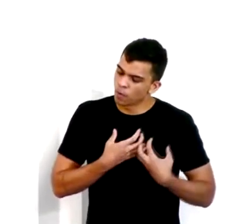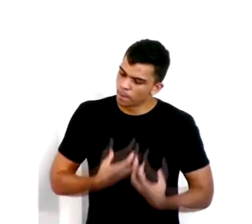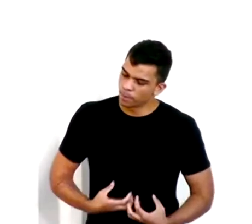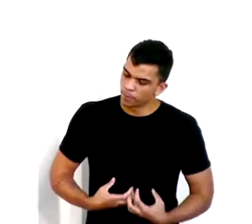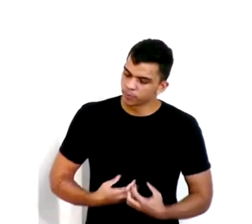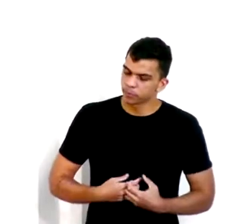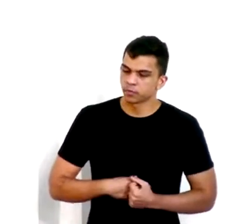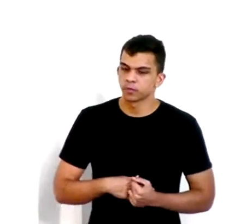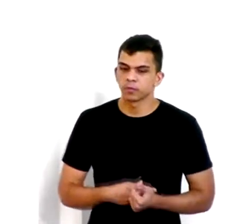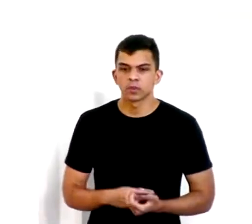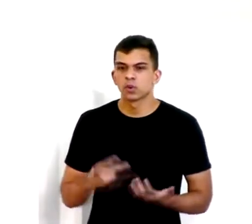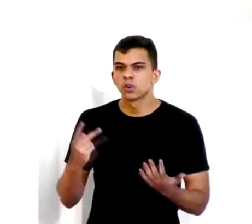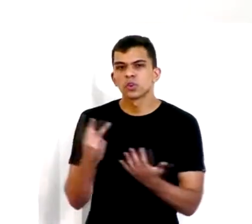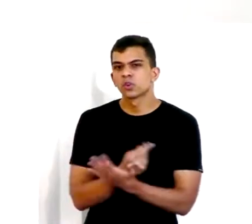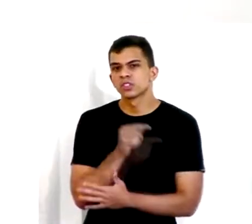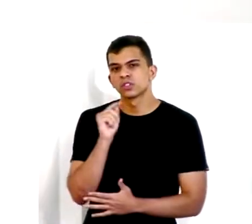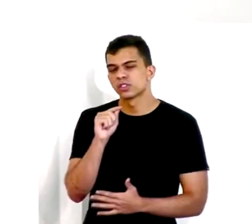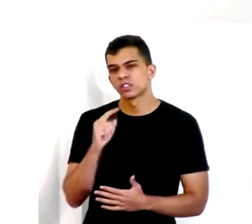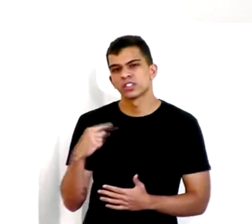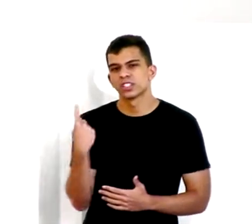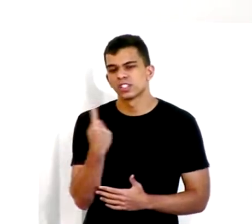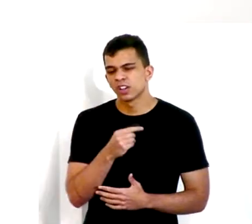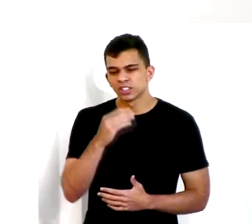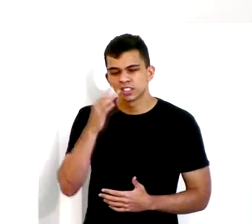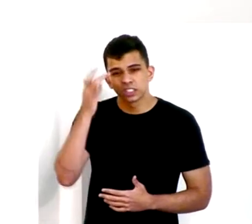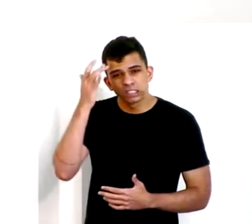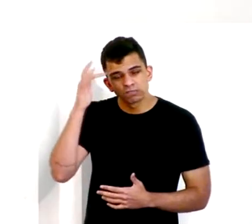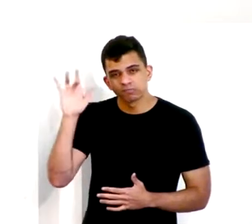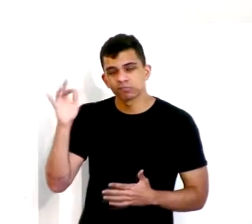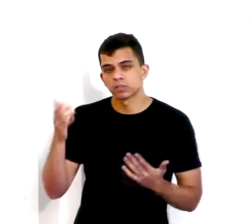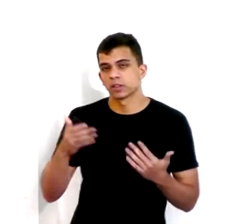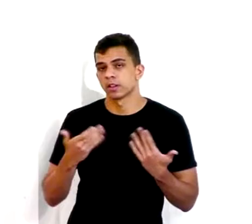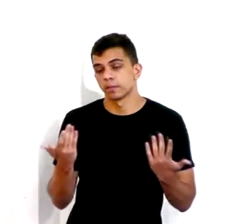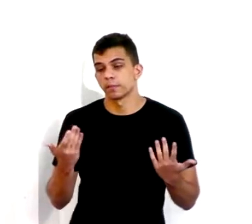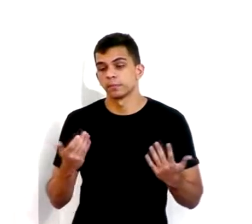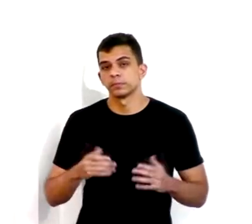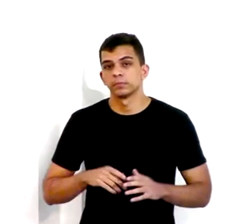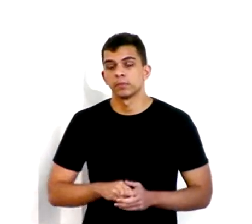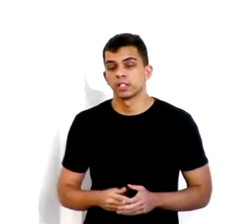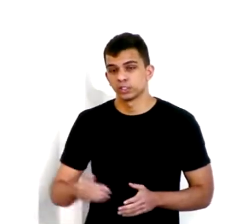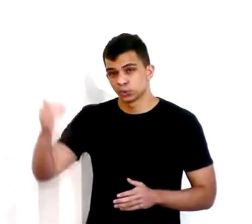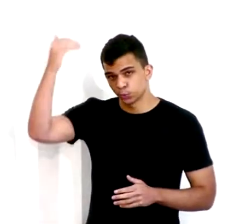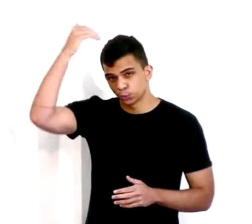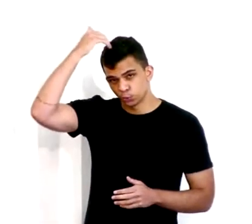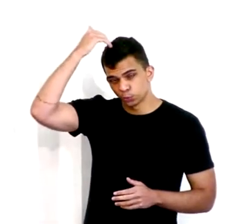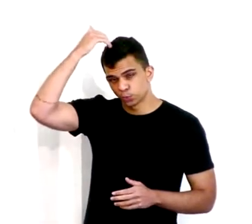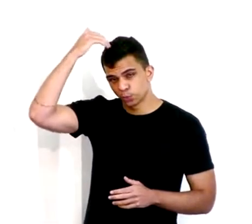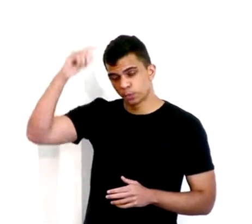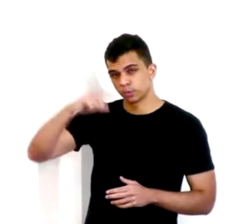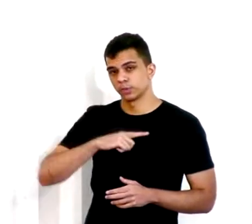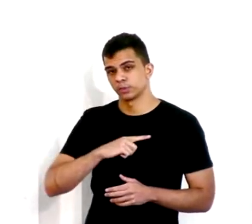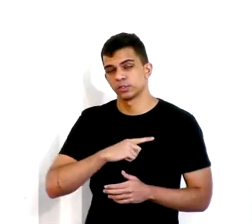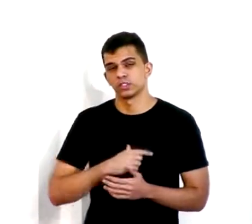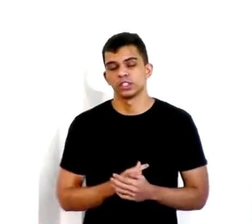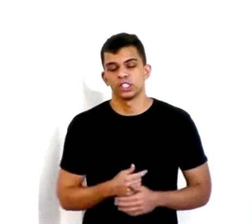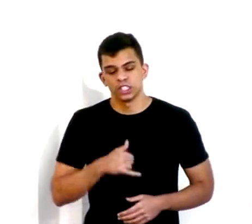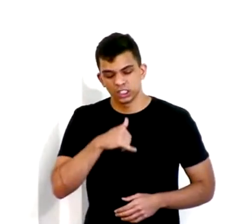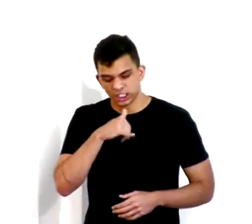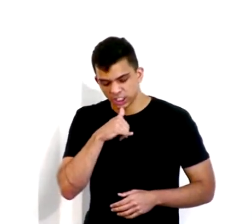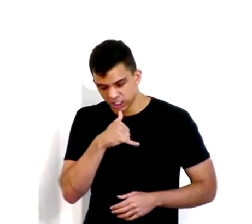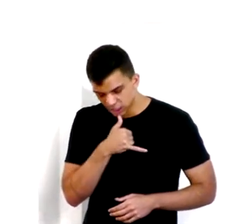do que aconteceu precisamente. Mas existia culpa, existia tristeza